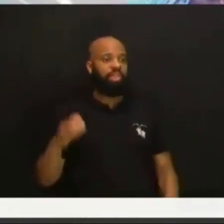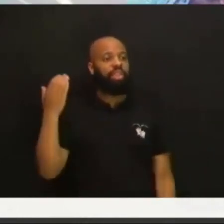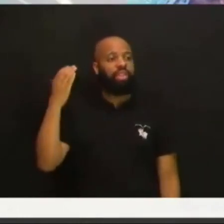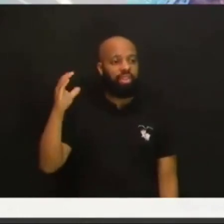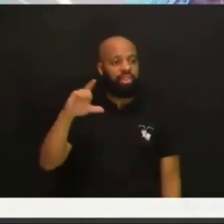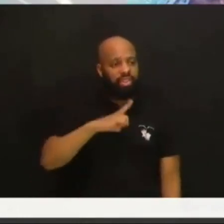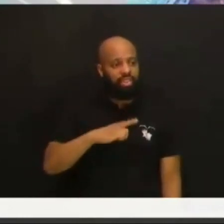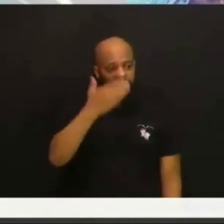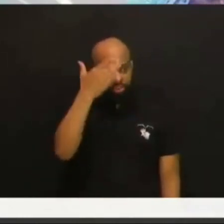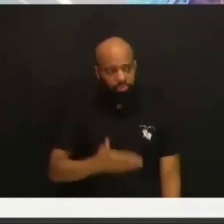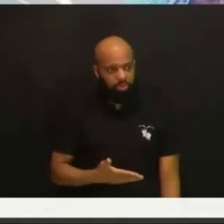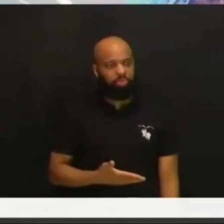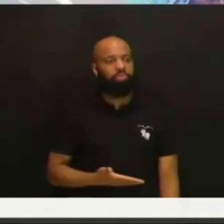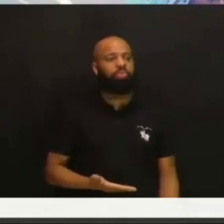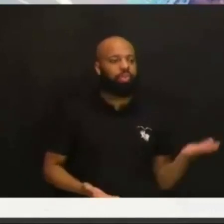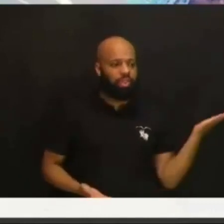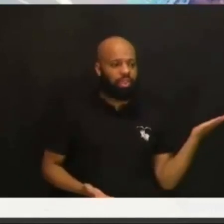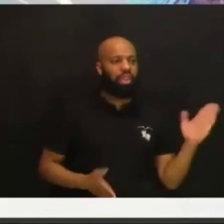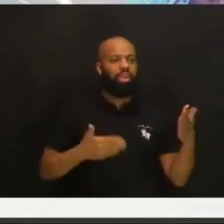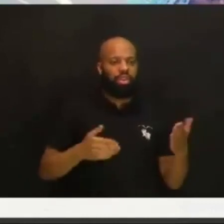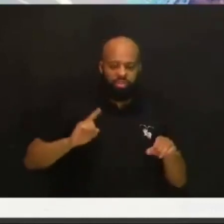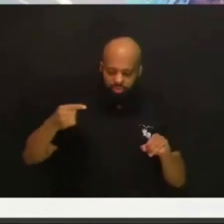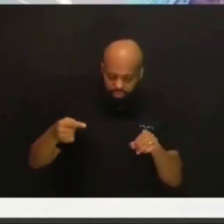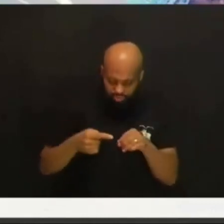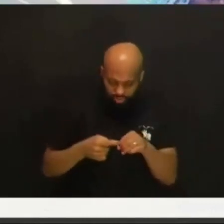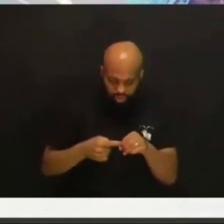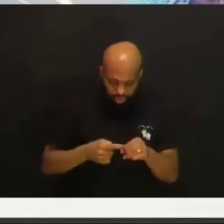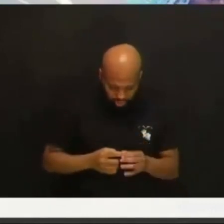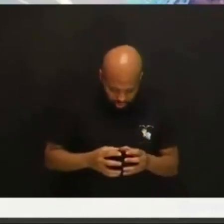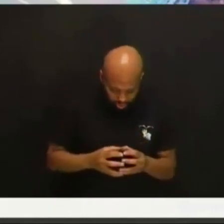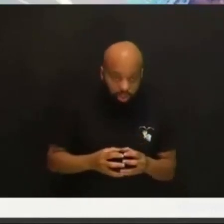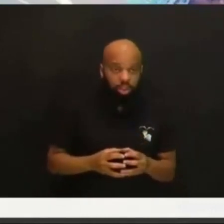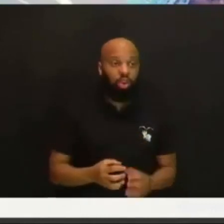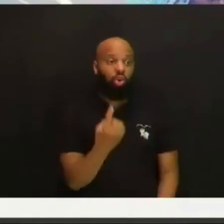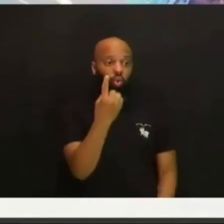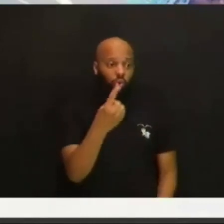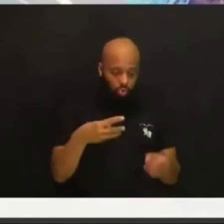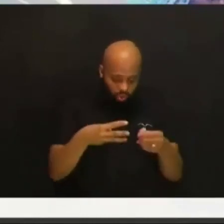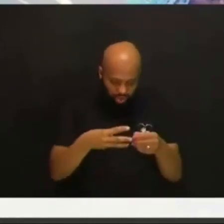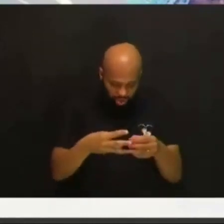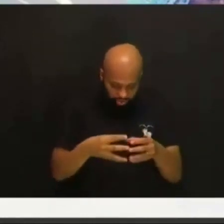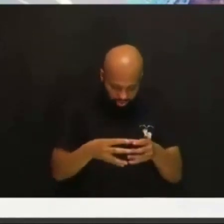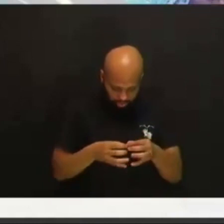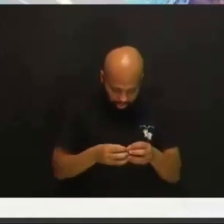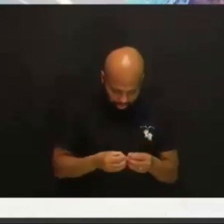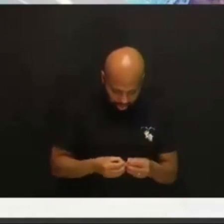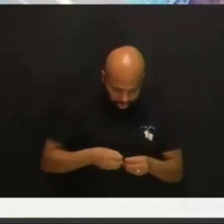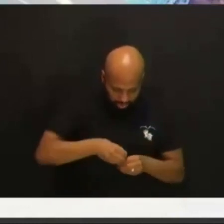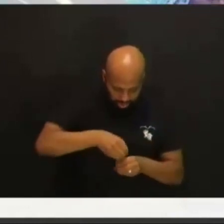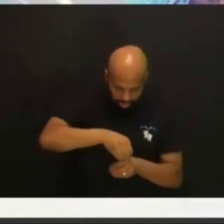senhores. O zigoto, então uma célula unicelular, como eu disse, se divide muitas vezes